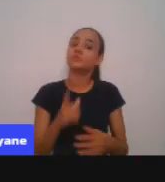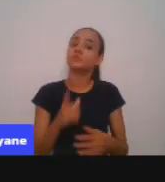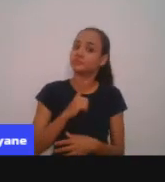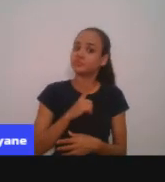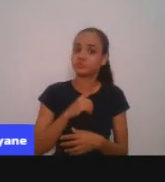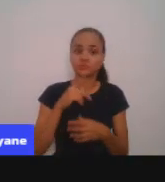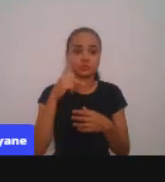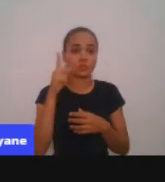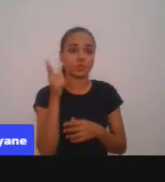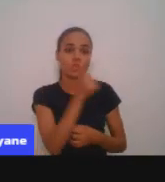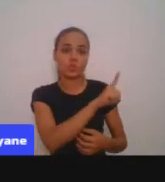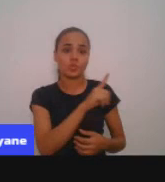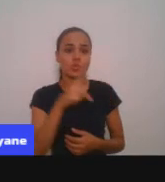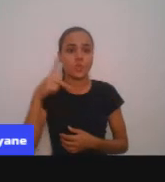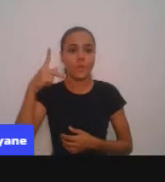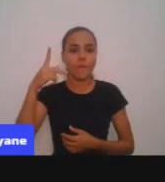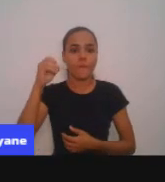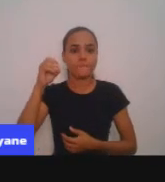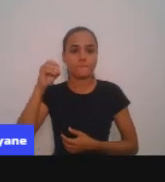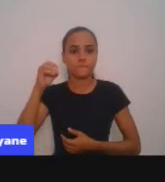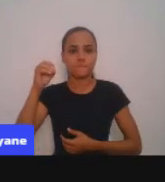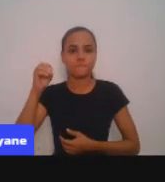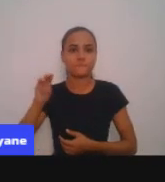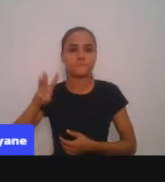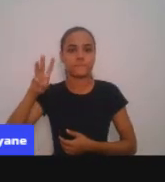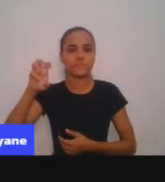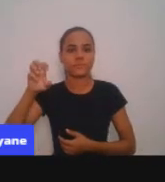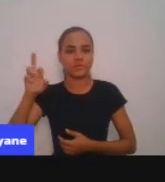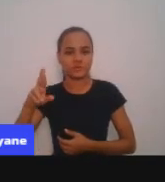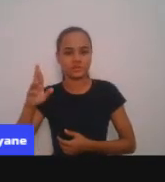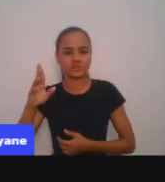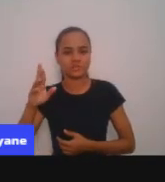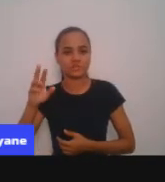que muita gente usa para fazer a questão